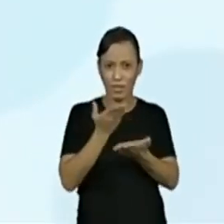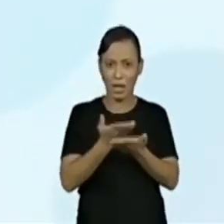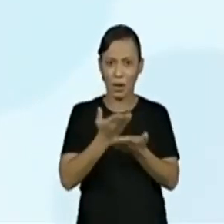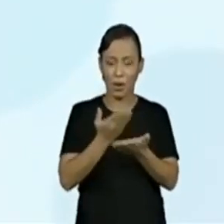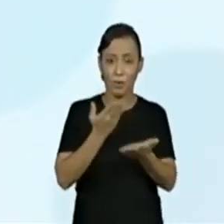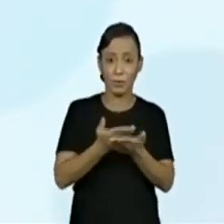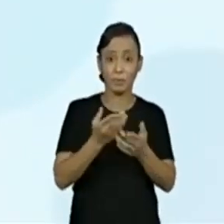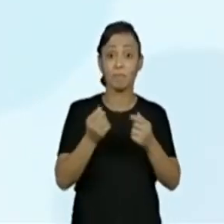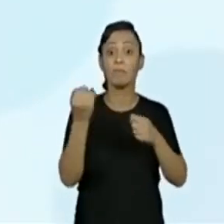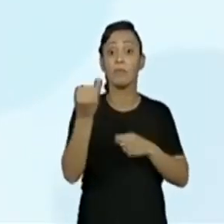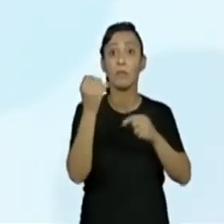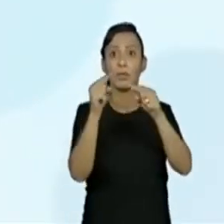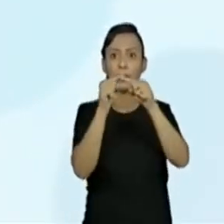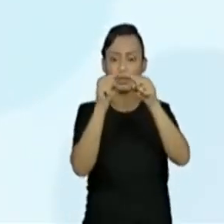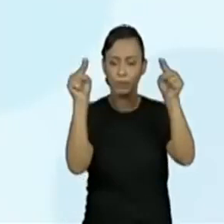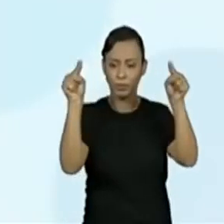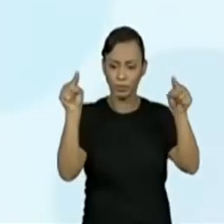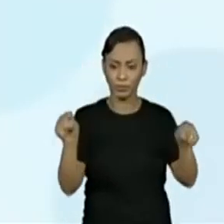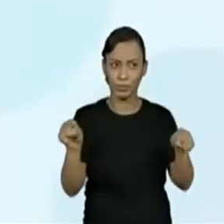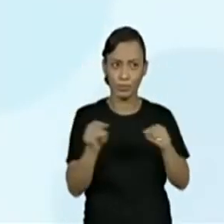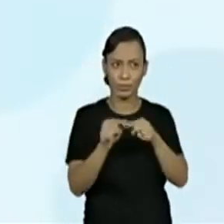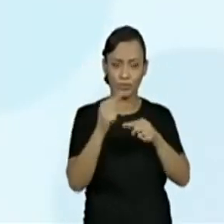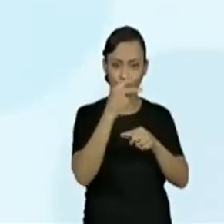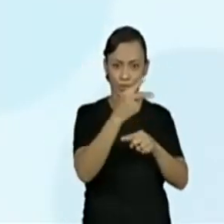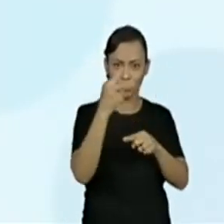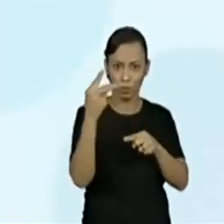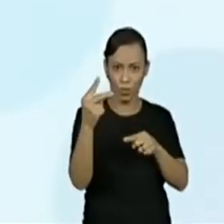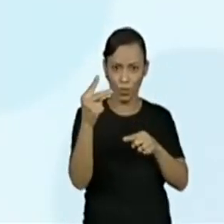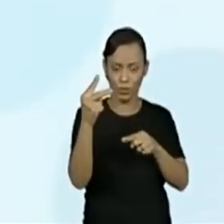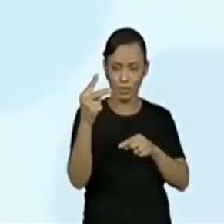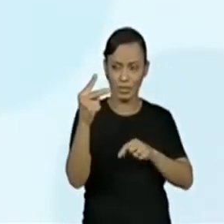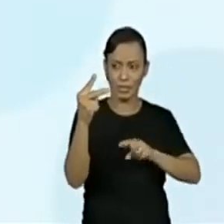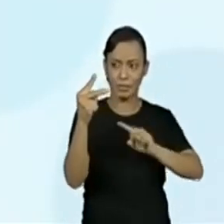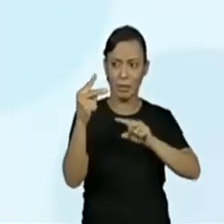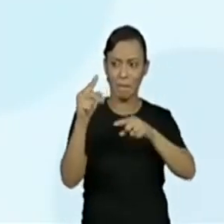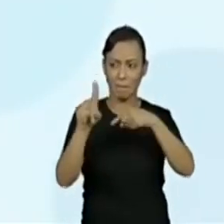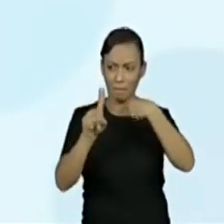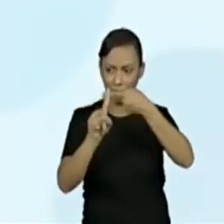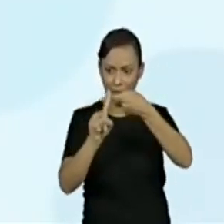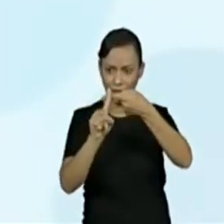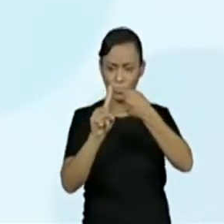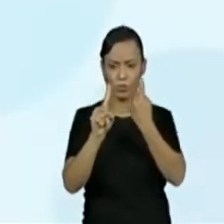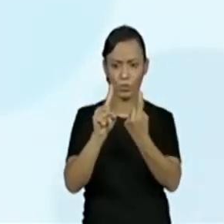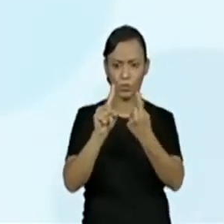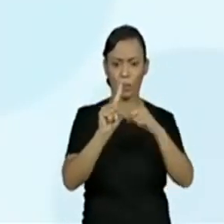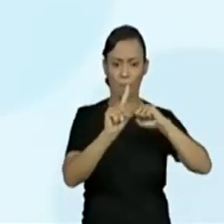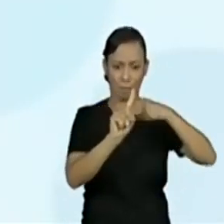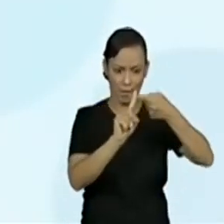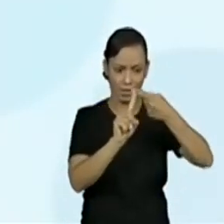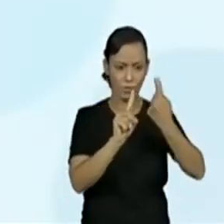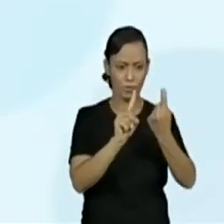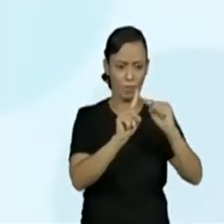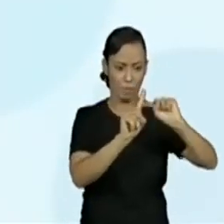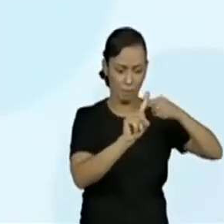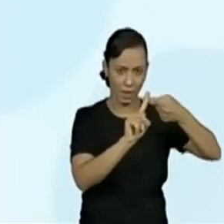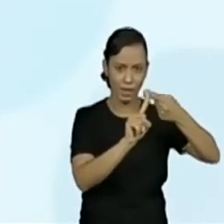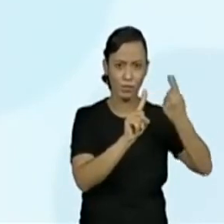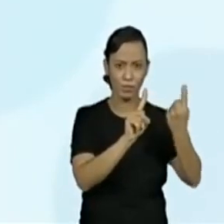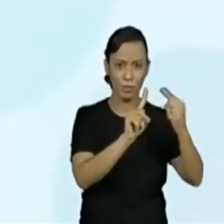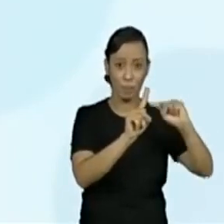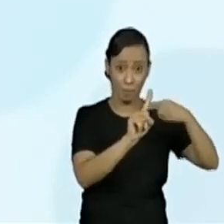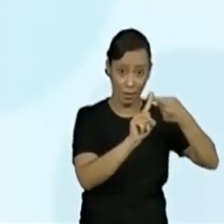que é mais importante. Precisamos contar de 1 em 1, partindo do 22, e vamos contar aí os 7 números à